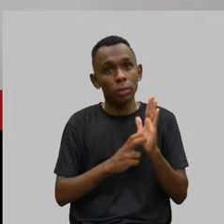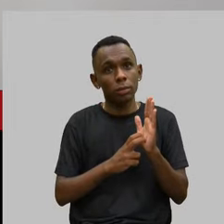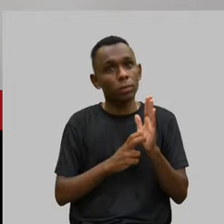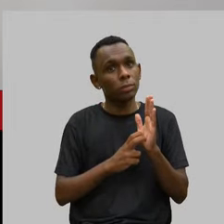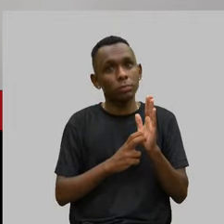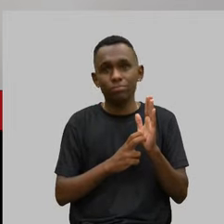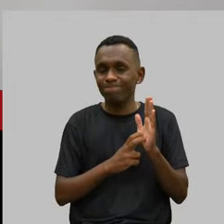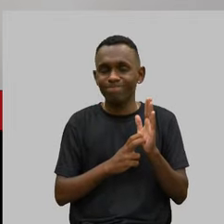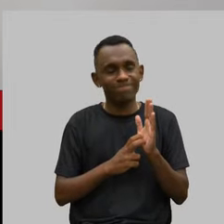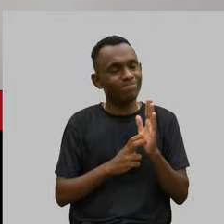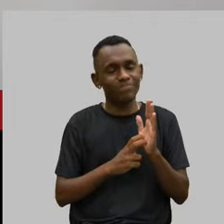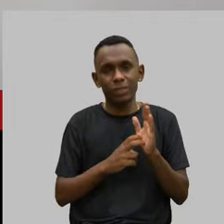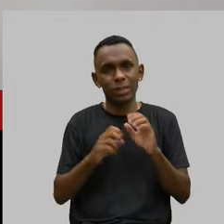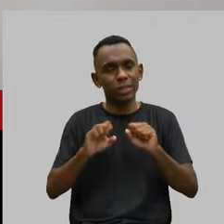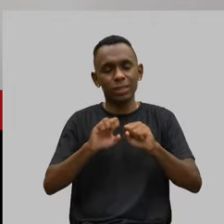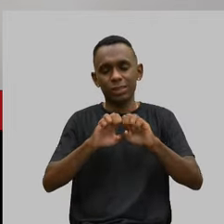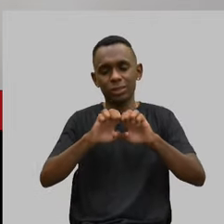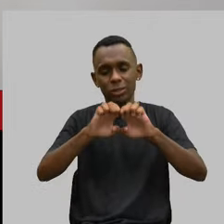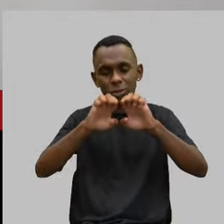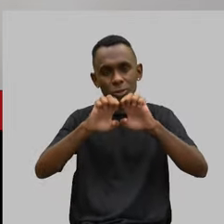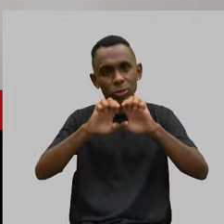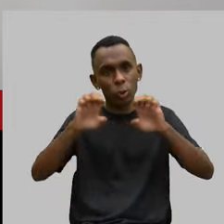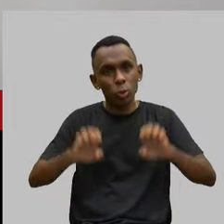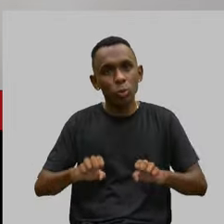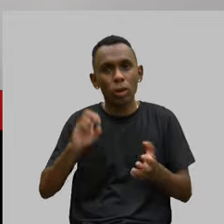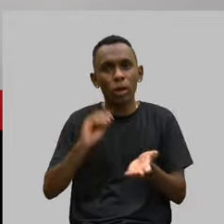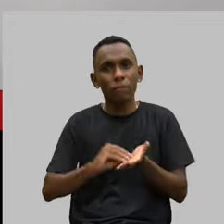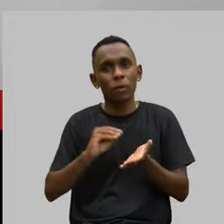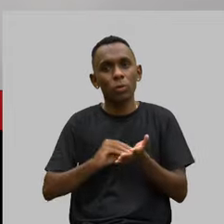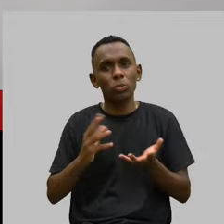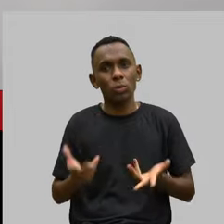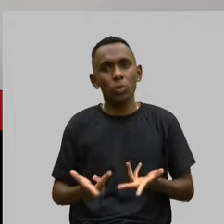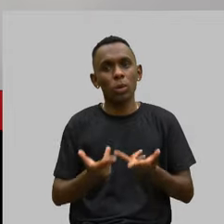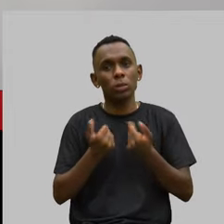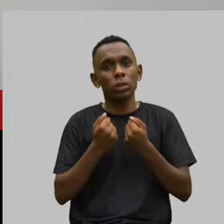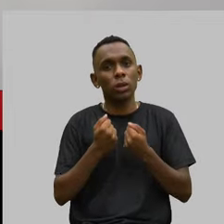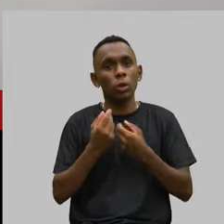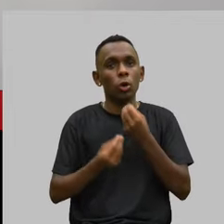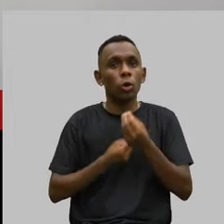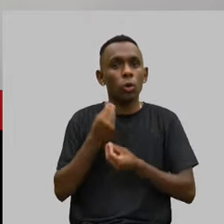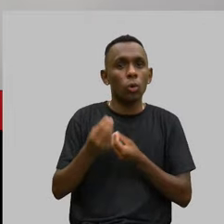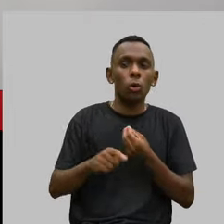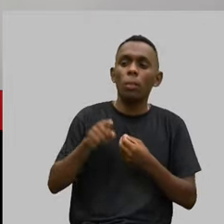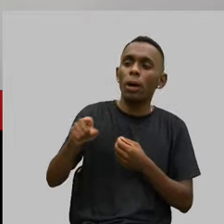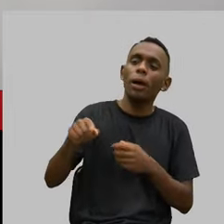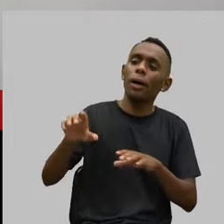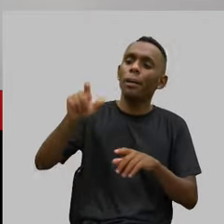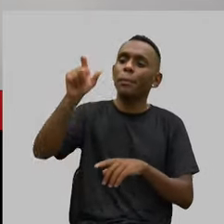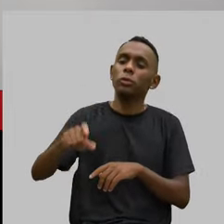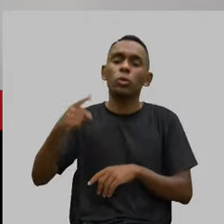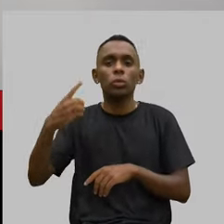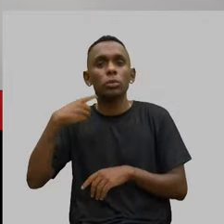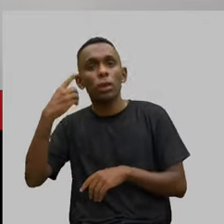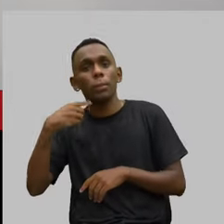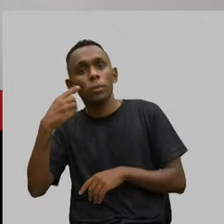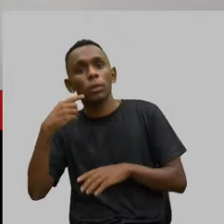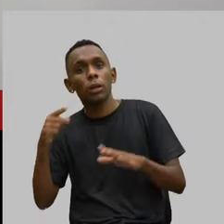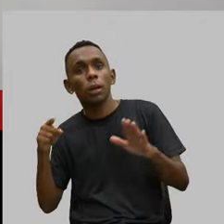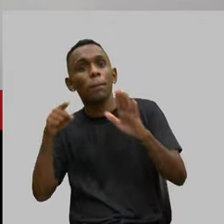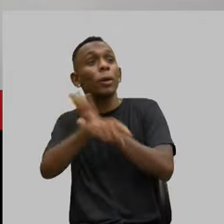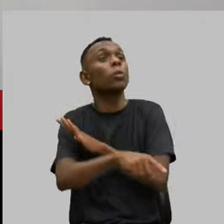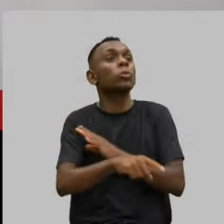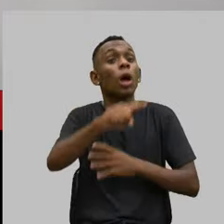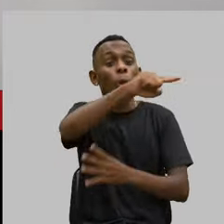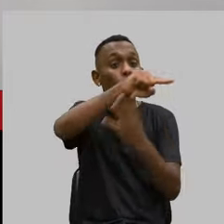a adequado como é que você faz uma passa a palavra para um X Deputado e fala agora pergunta para quatro